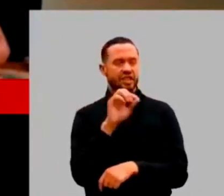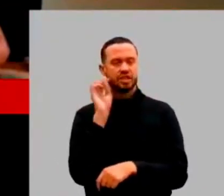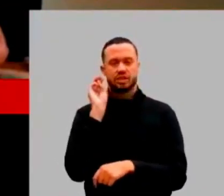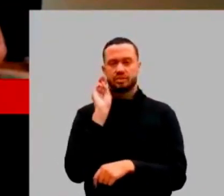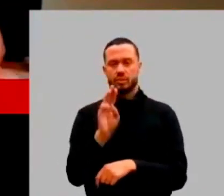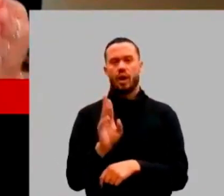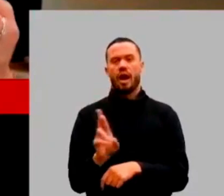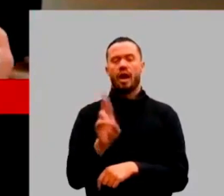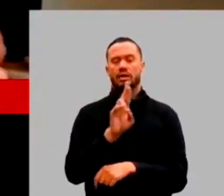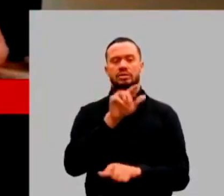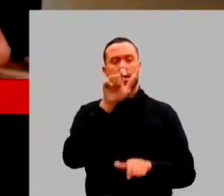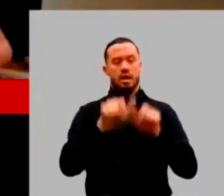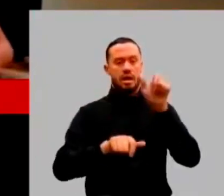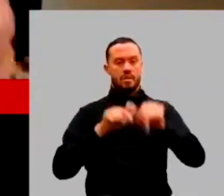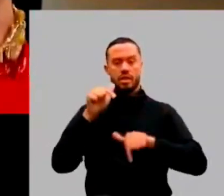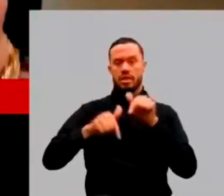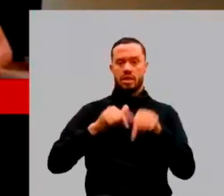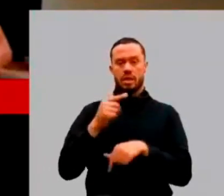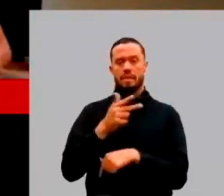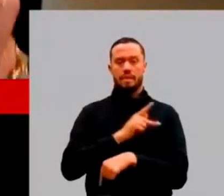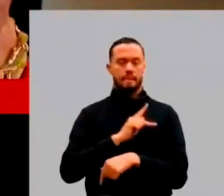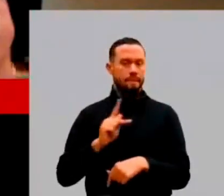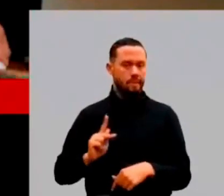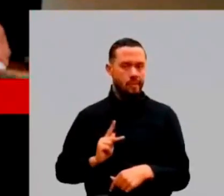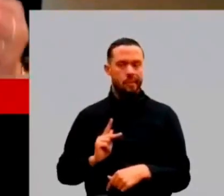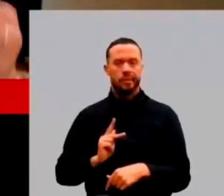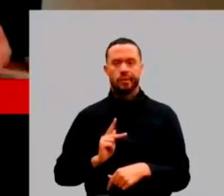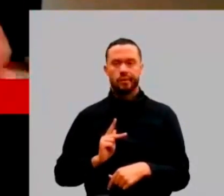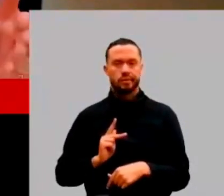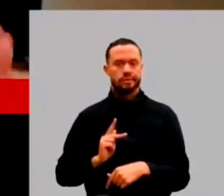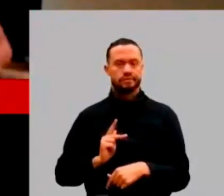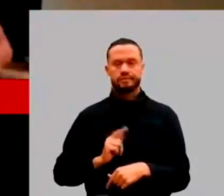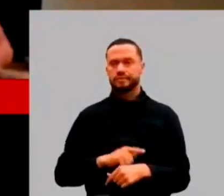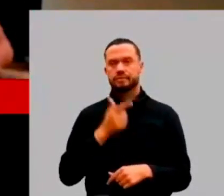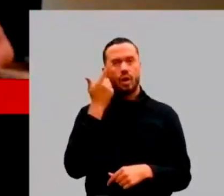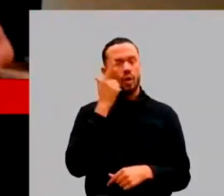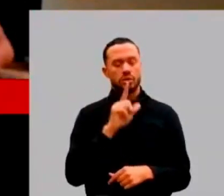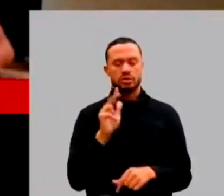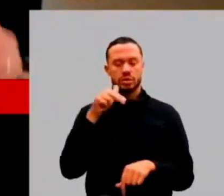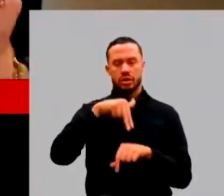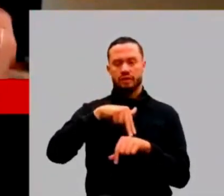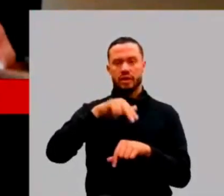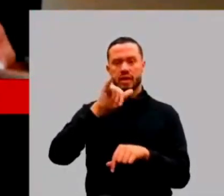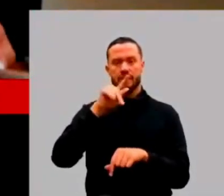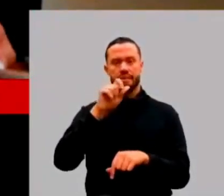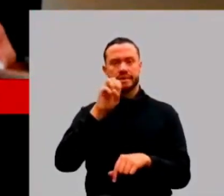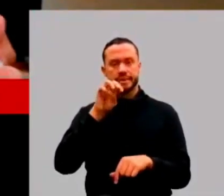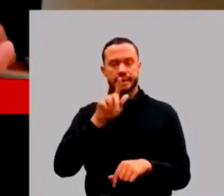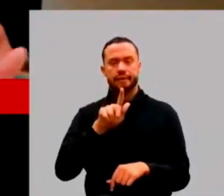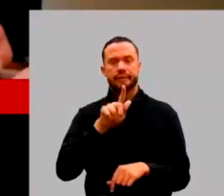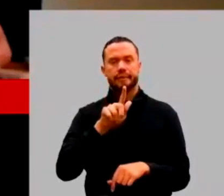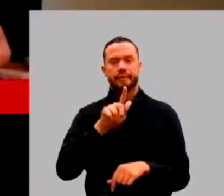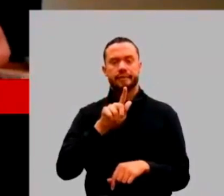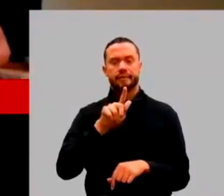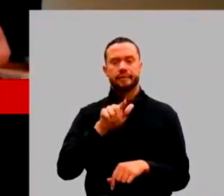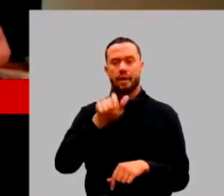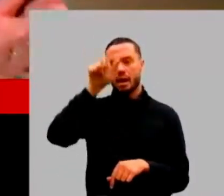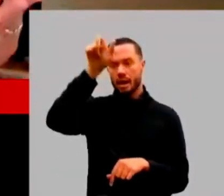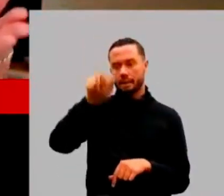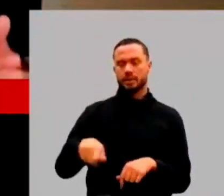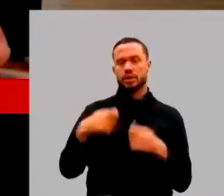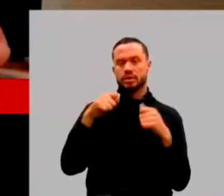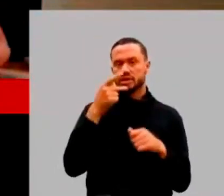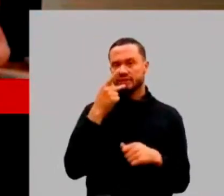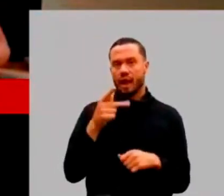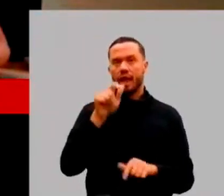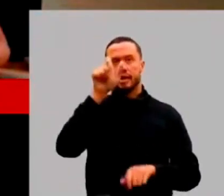essas pessoas servidores públicos não virão para o ipseng Elas têm Alguém tem que dizer isso